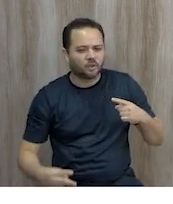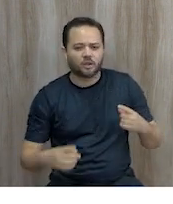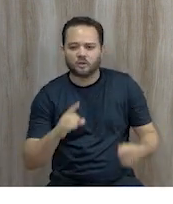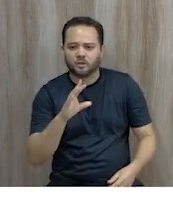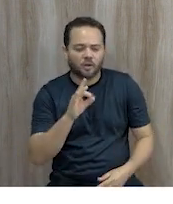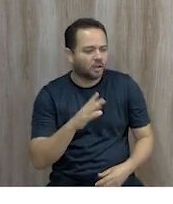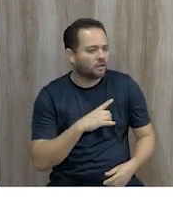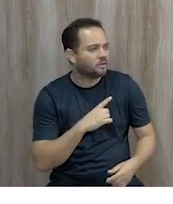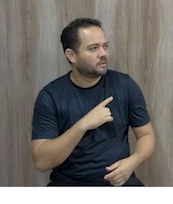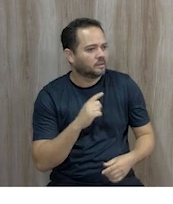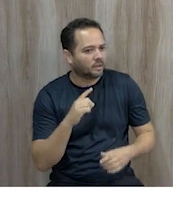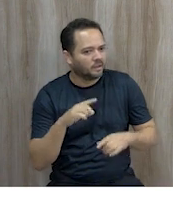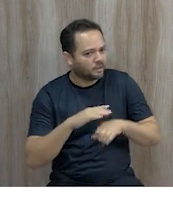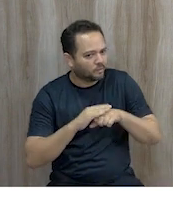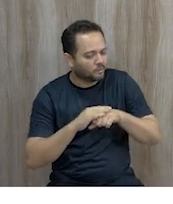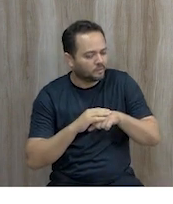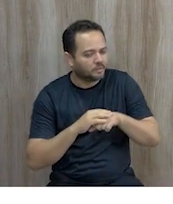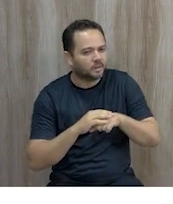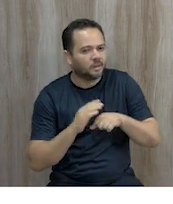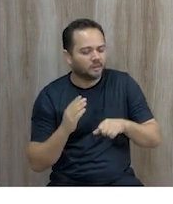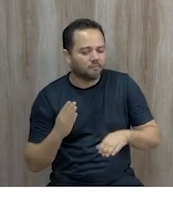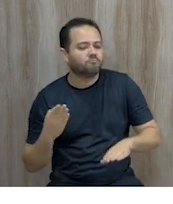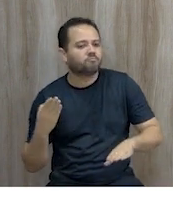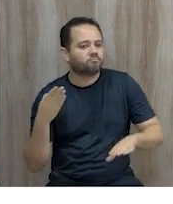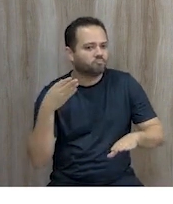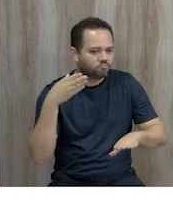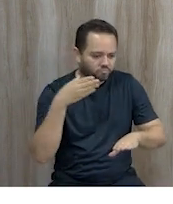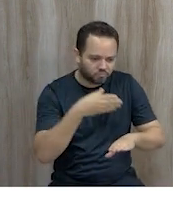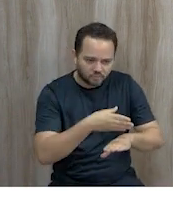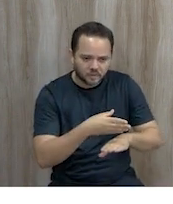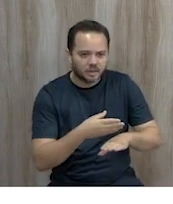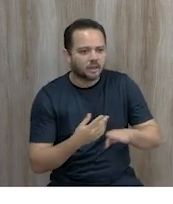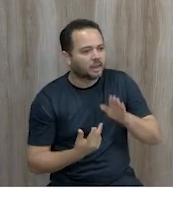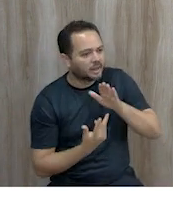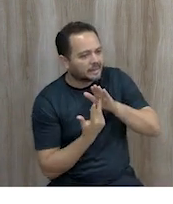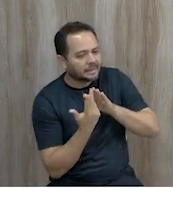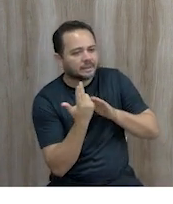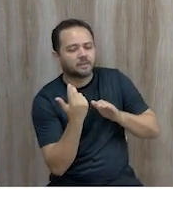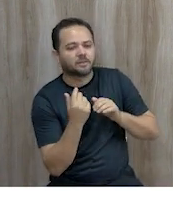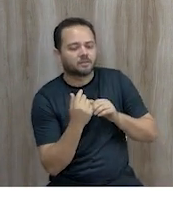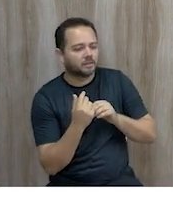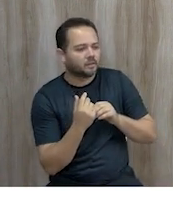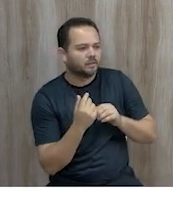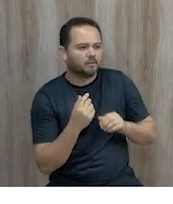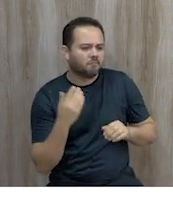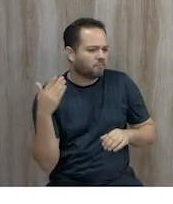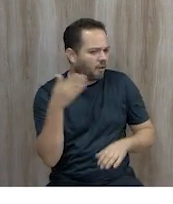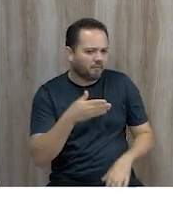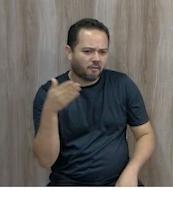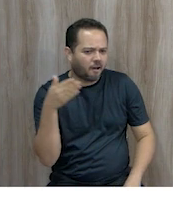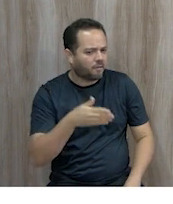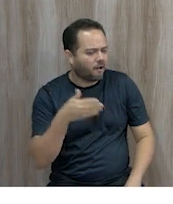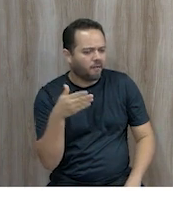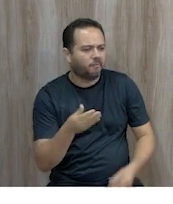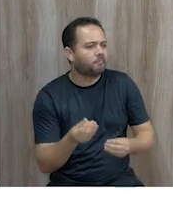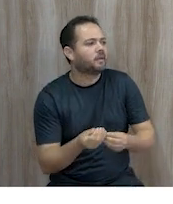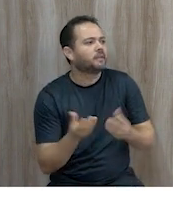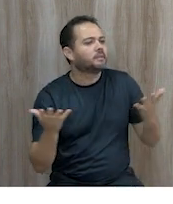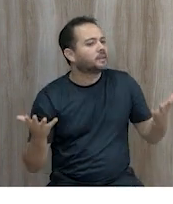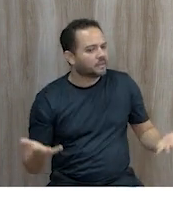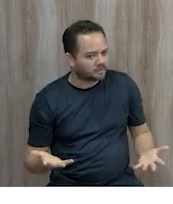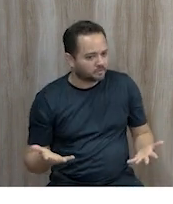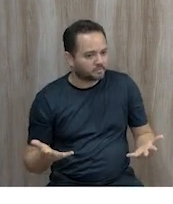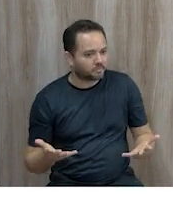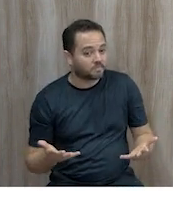doença periodontal na parte não ativa, ele ia muitas vezes para a cirurgia periodontal e vai para a cirurgia periodontal muitas vezes,